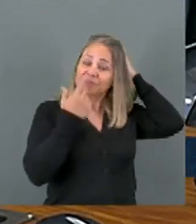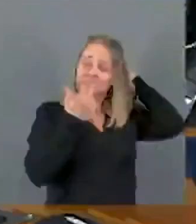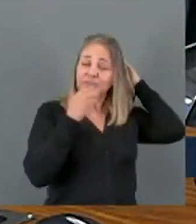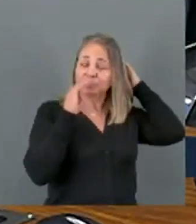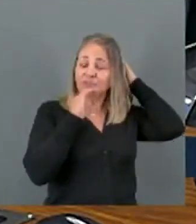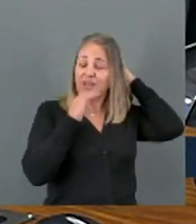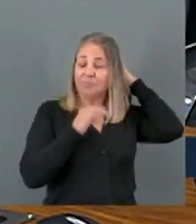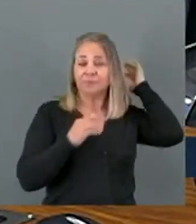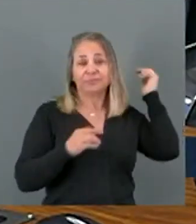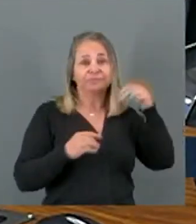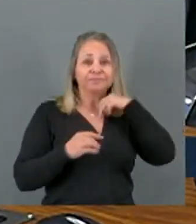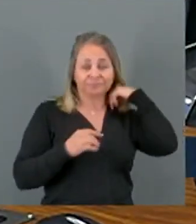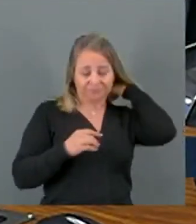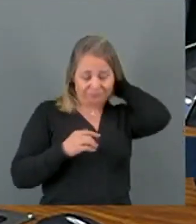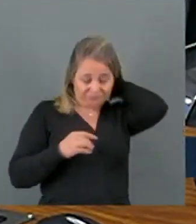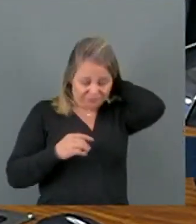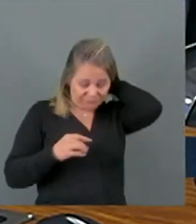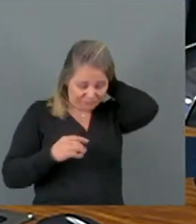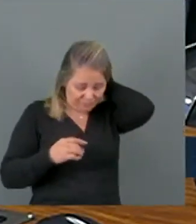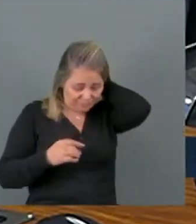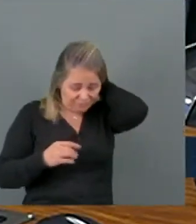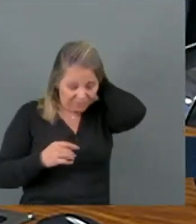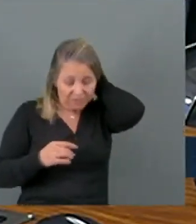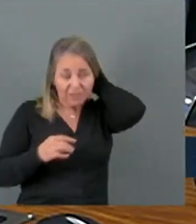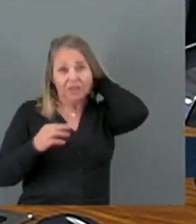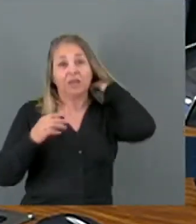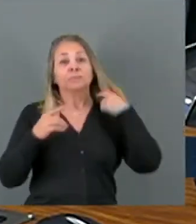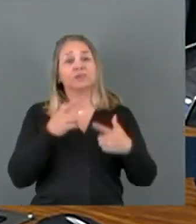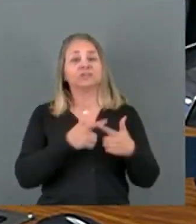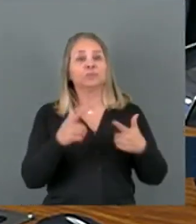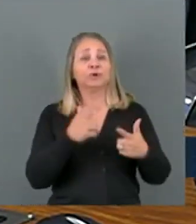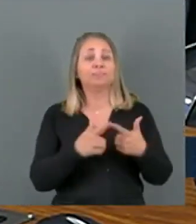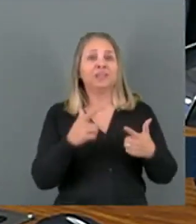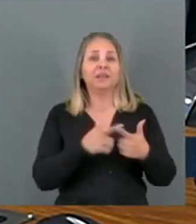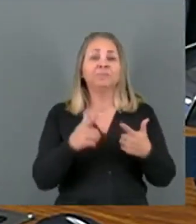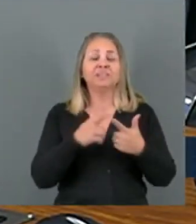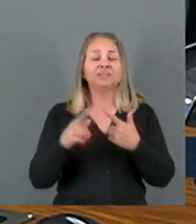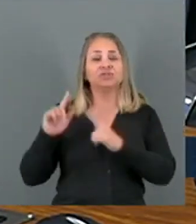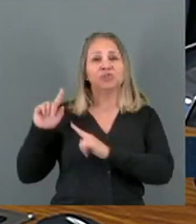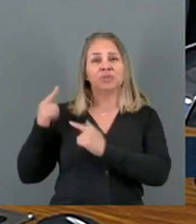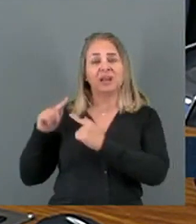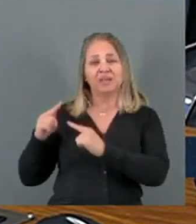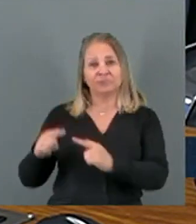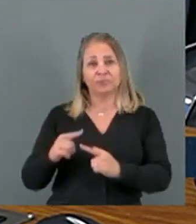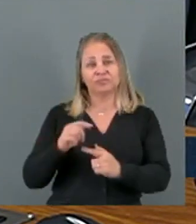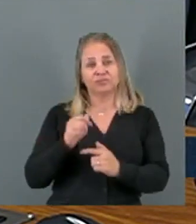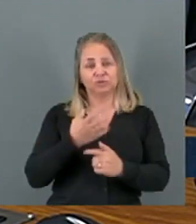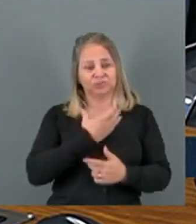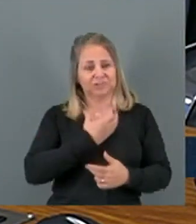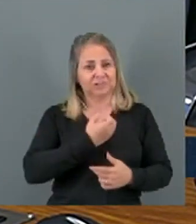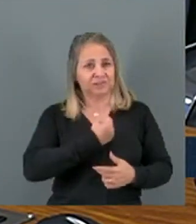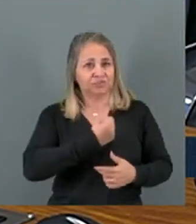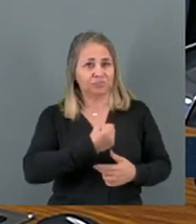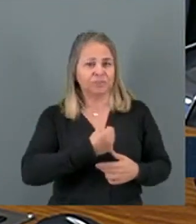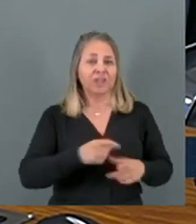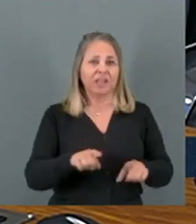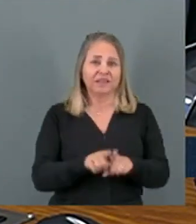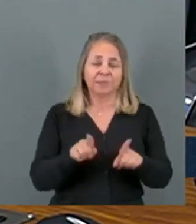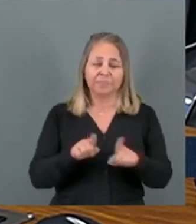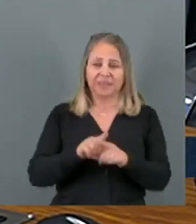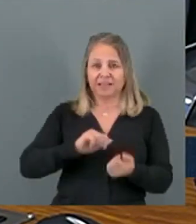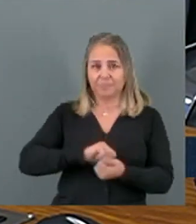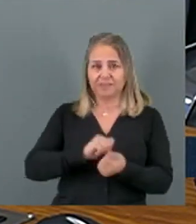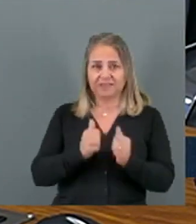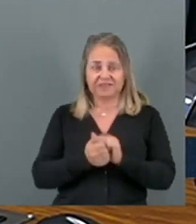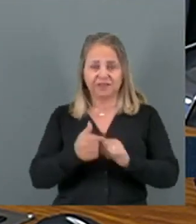haver essa dança das cadeiras, digamos assim, em termos de risco demográfico para o suicídio. A gente tem que estar atento para isso. Isso exige adaptação dos serviços de saúde